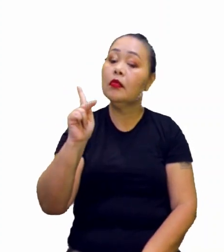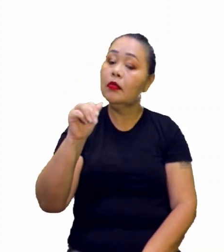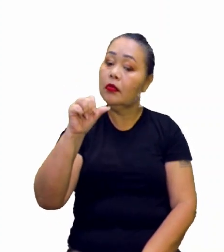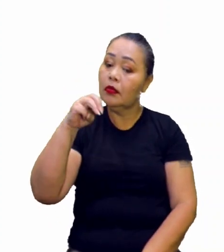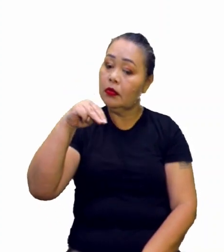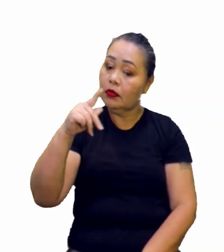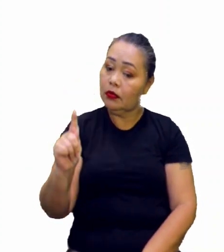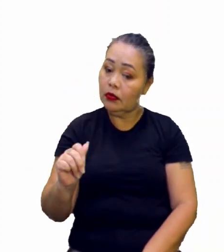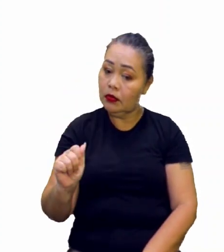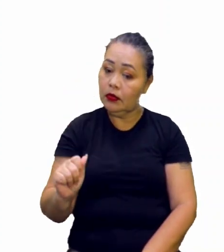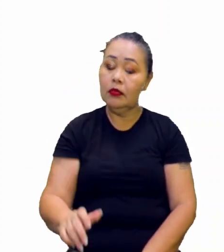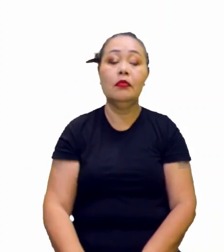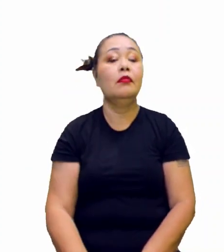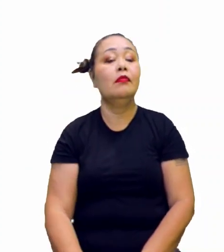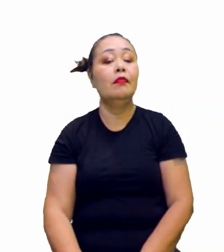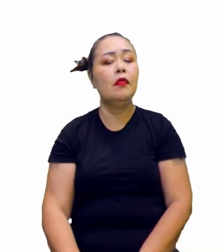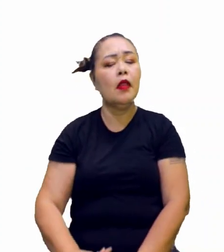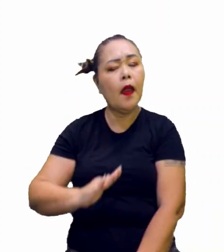Pampas.